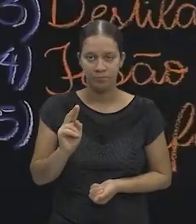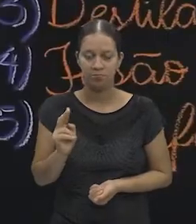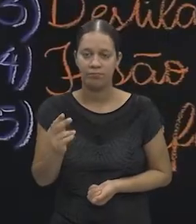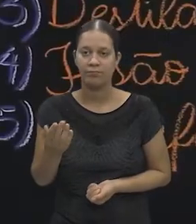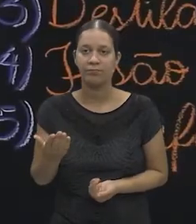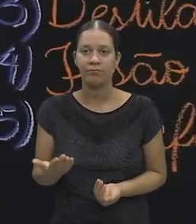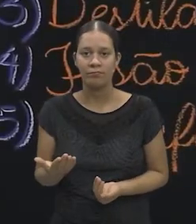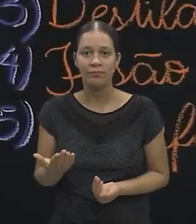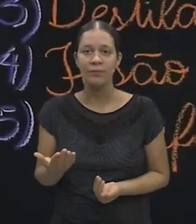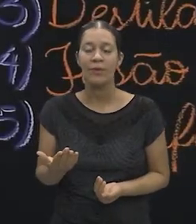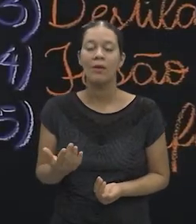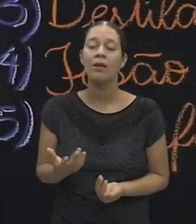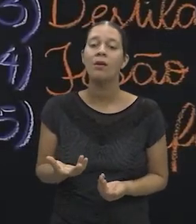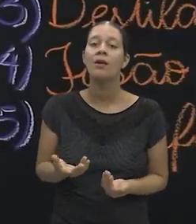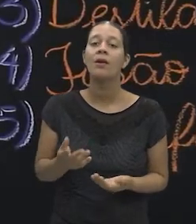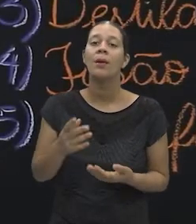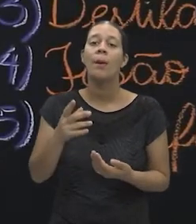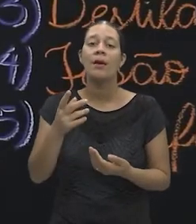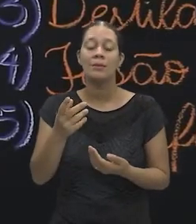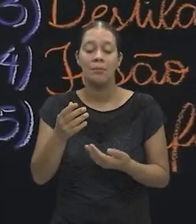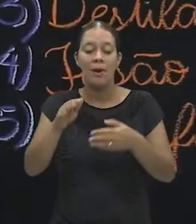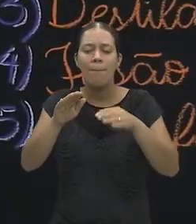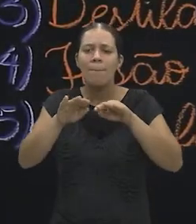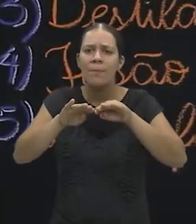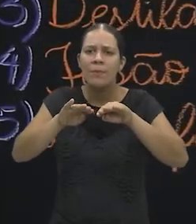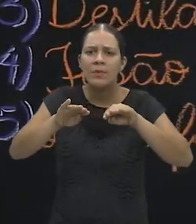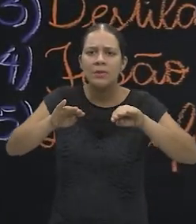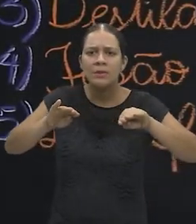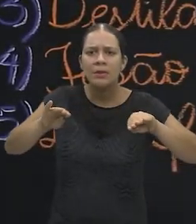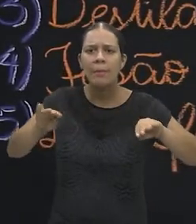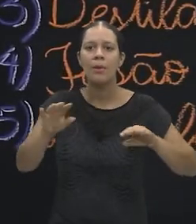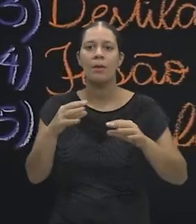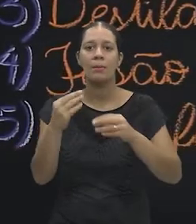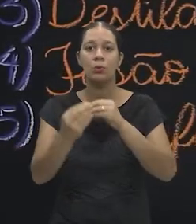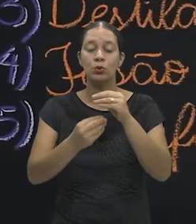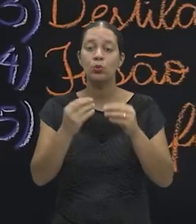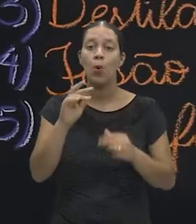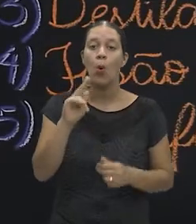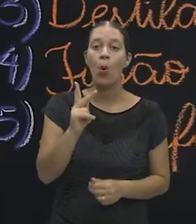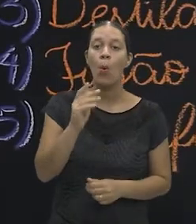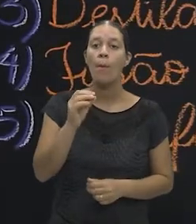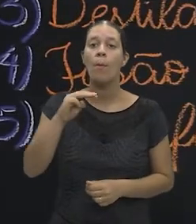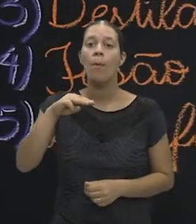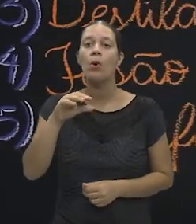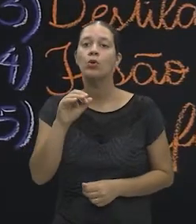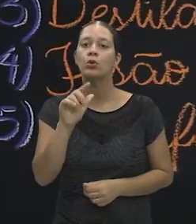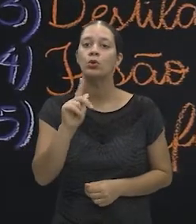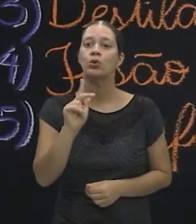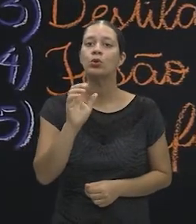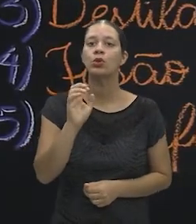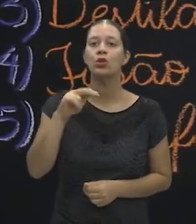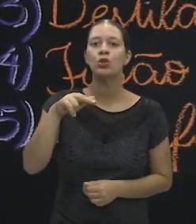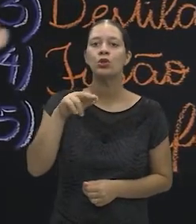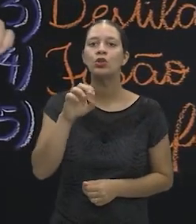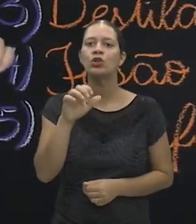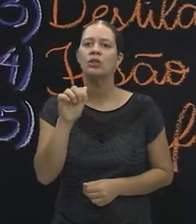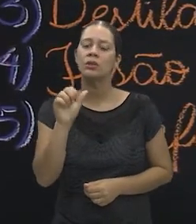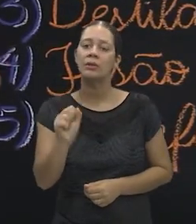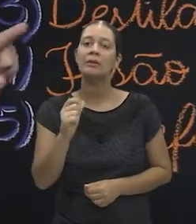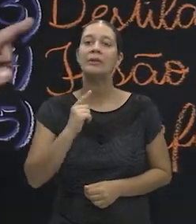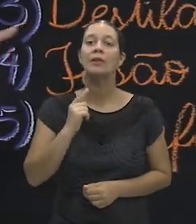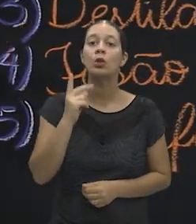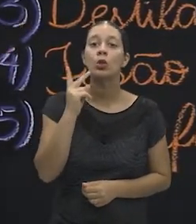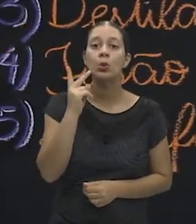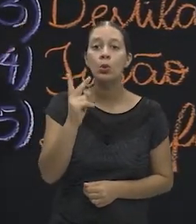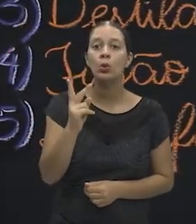vai utilizar esse método de destilação fracionada para separar misturas homogêneas constituídas por dois